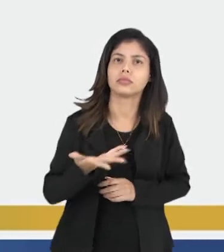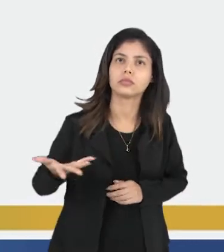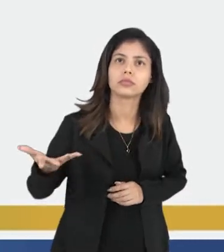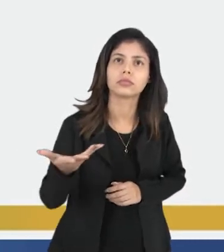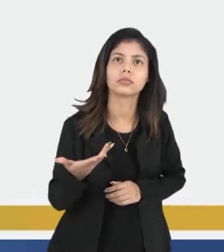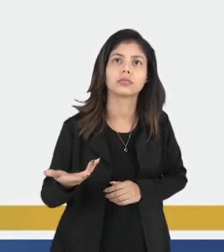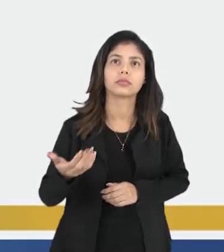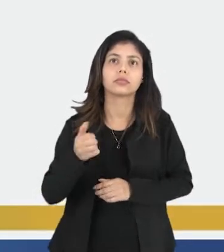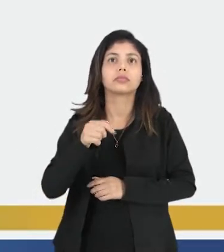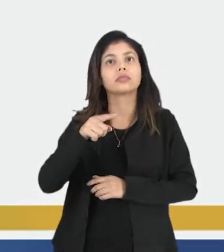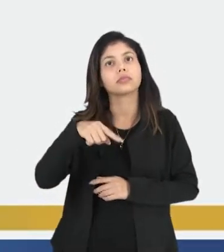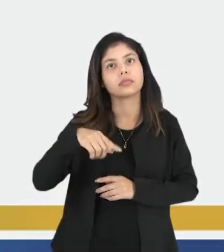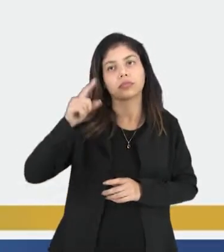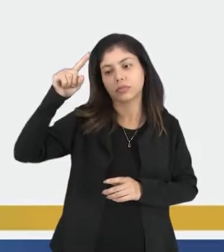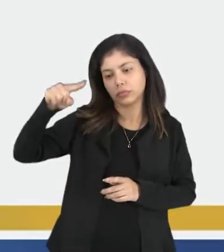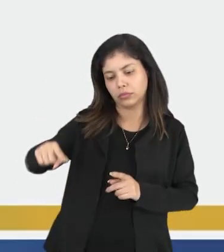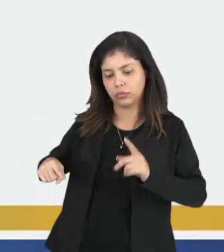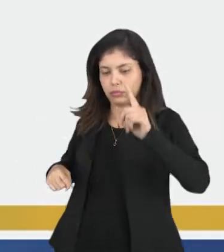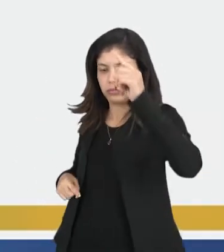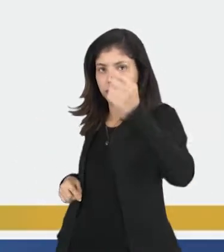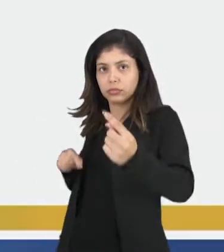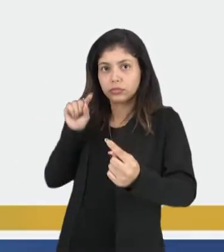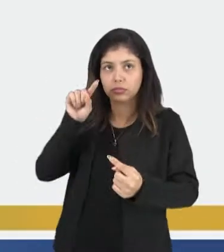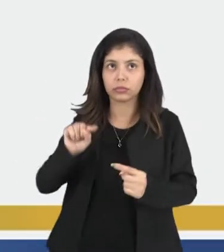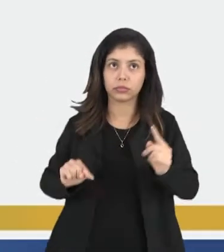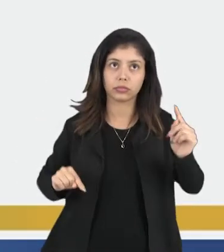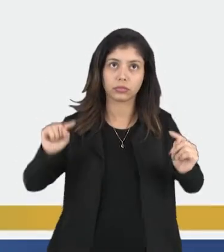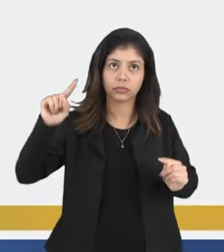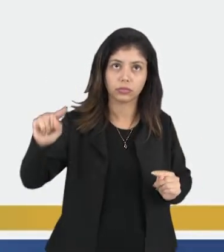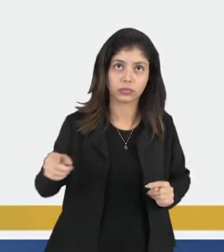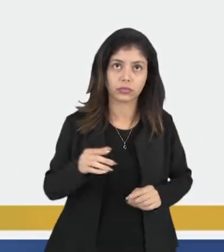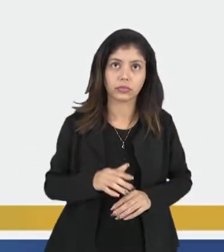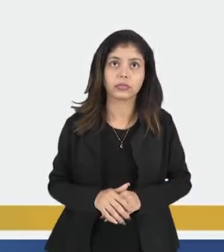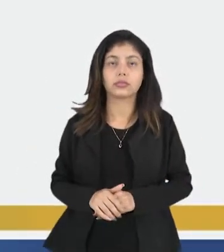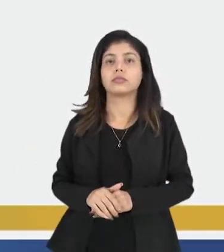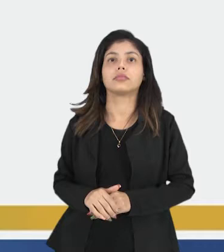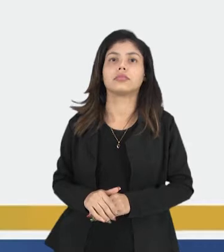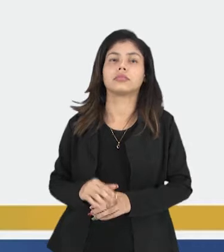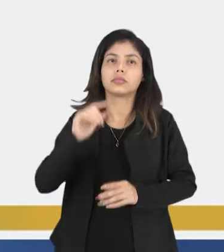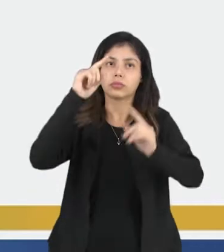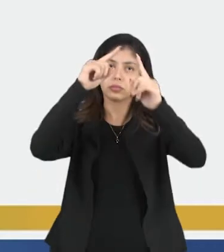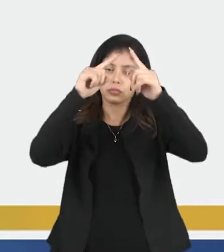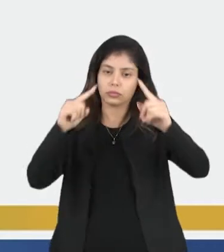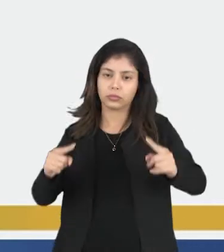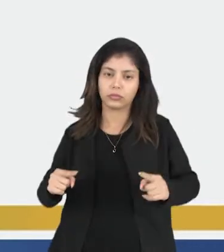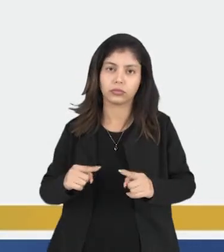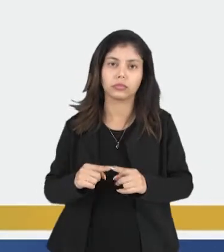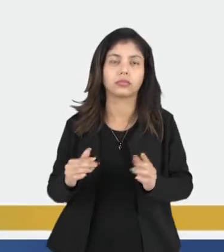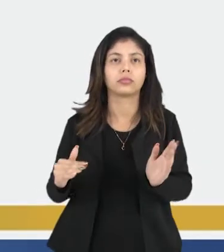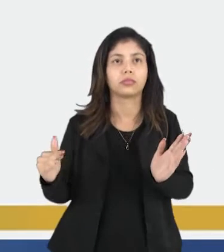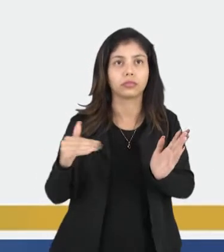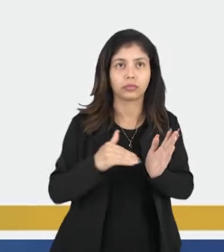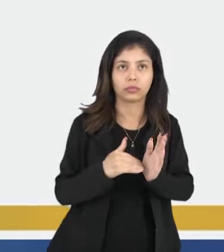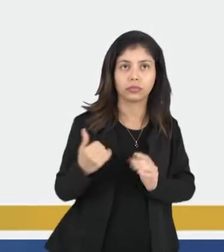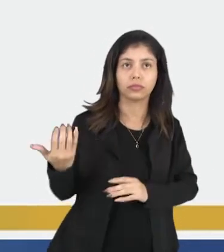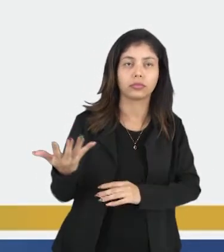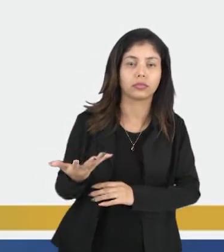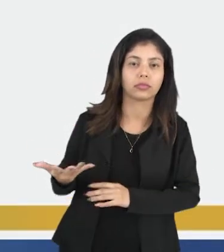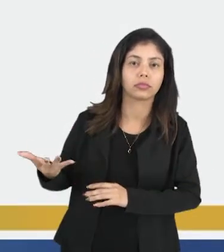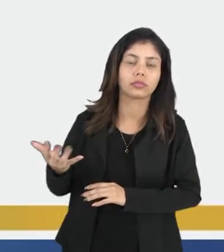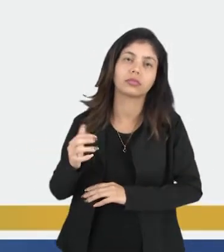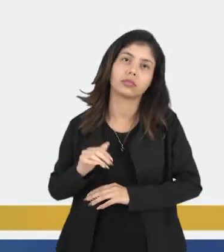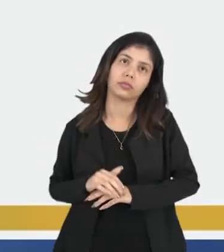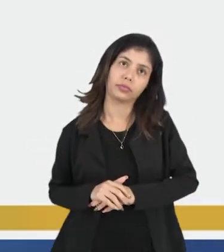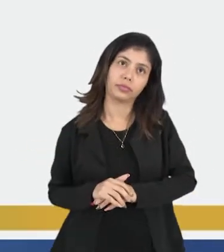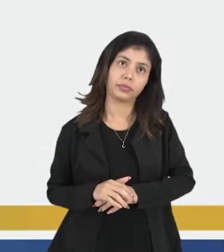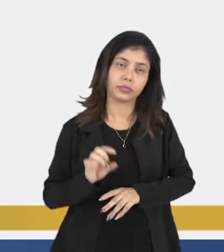as arestas laterais são segmentos formados pela distância dos vértices da pirâmide até a sua base e aí